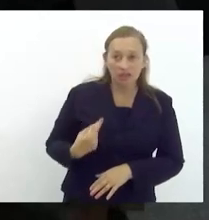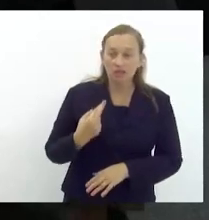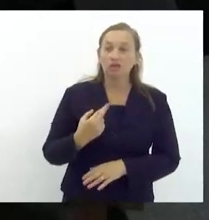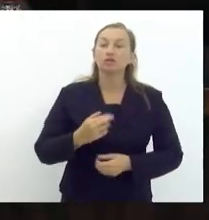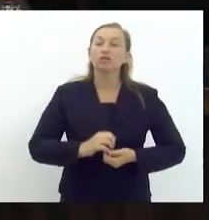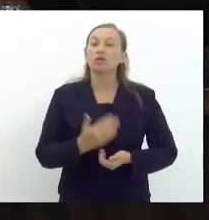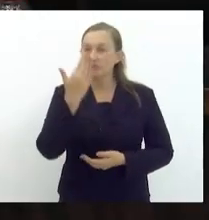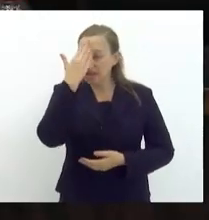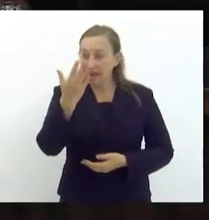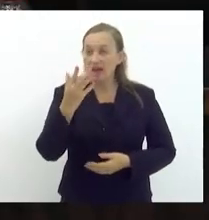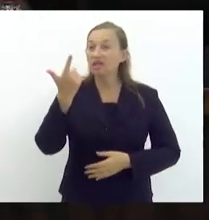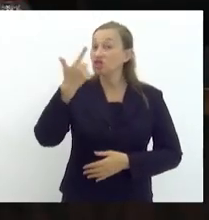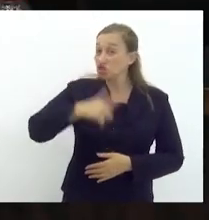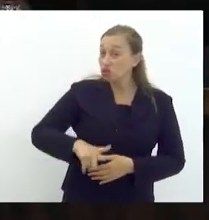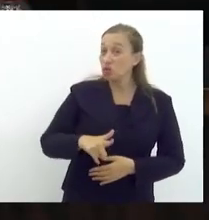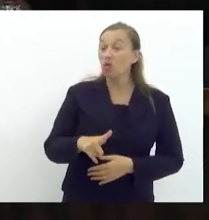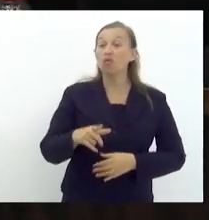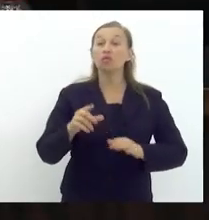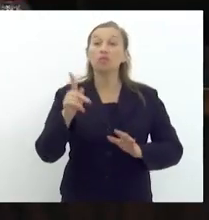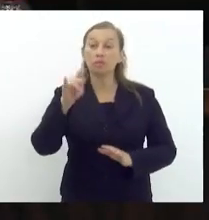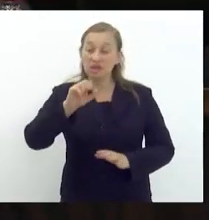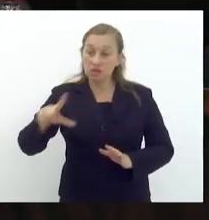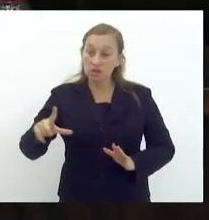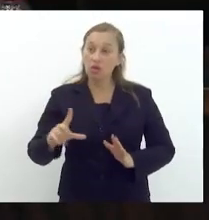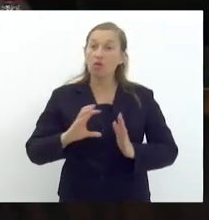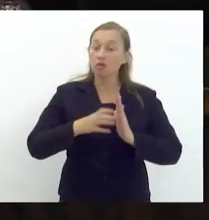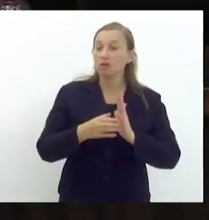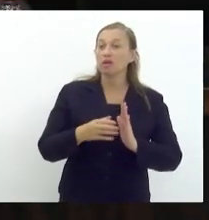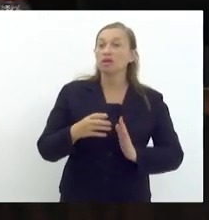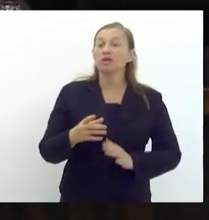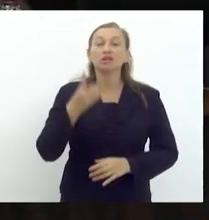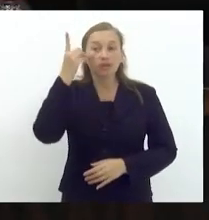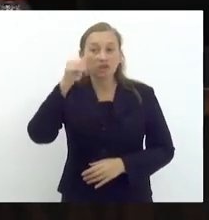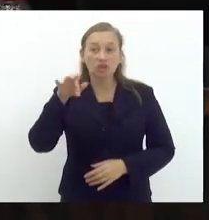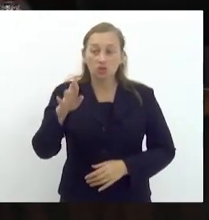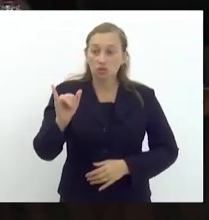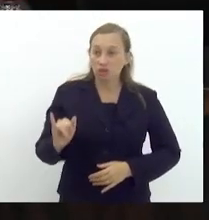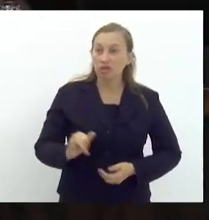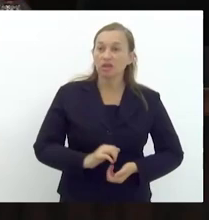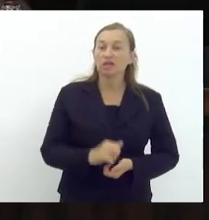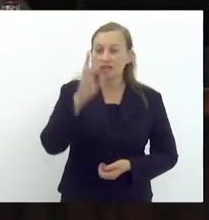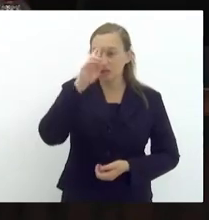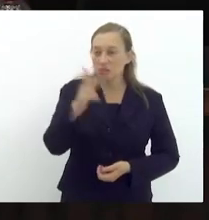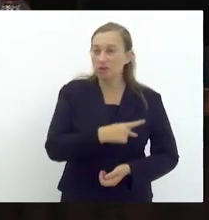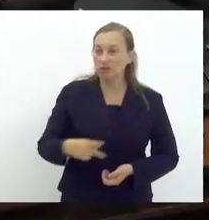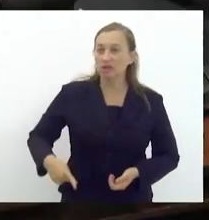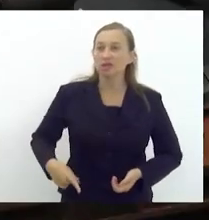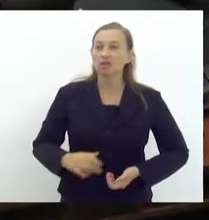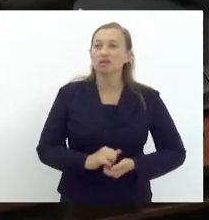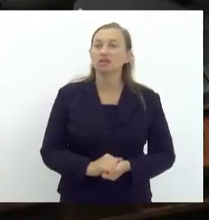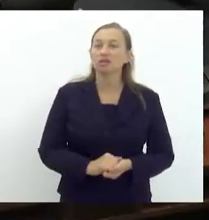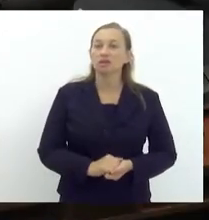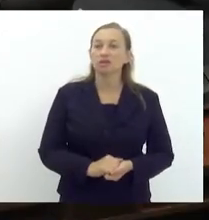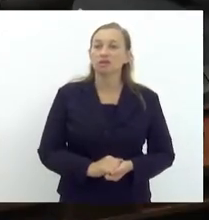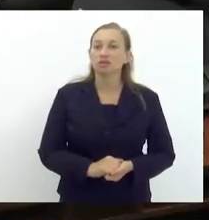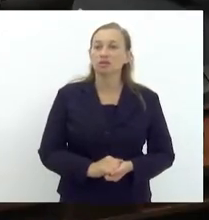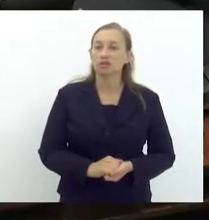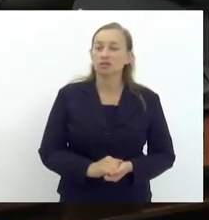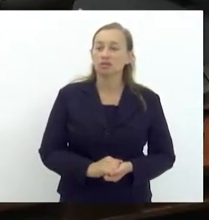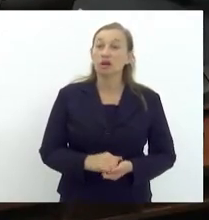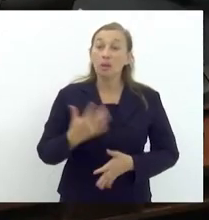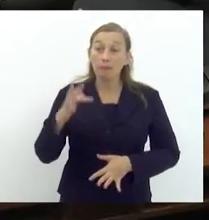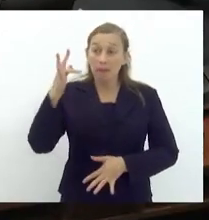programa Muito obrigado Mais uma vez a bancada pessoal o deputado Yuri senhor apresentado Rodrigo Amorim por favor senhor presidente